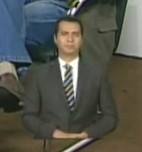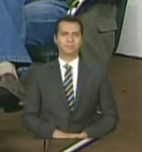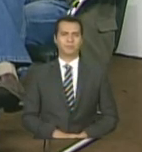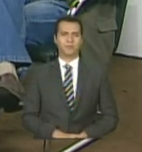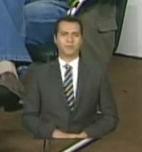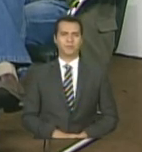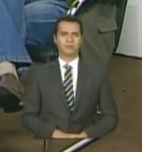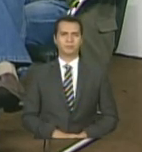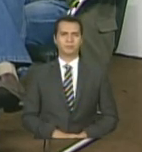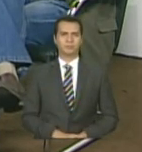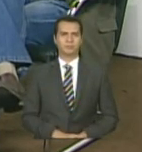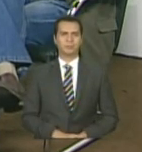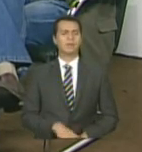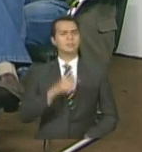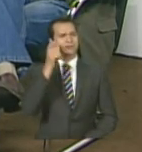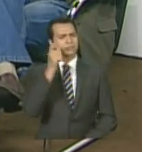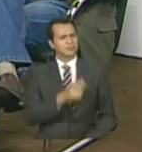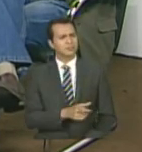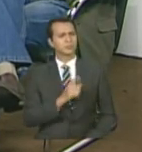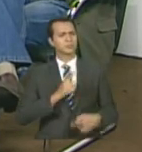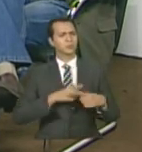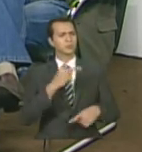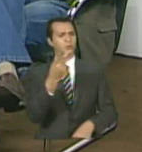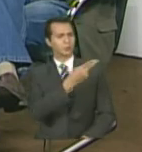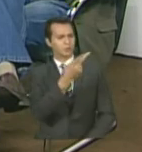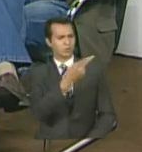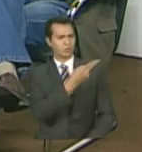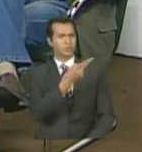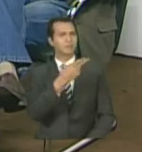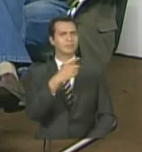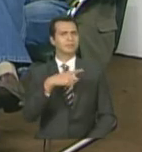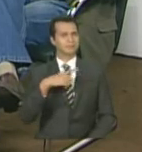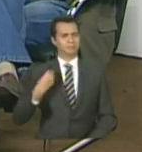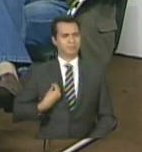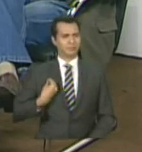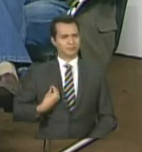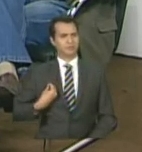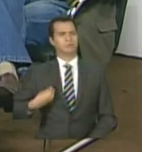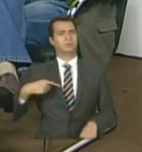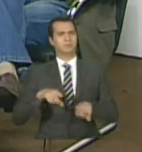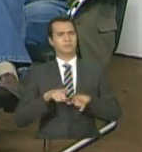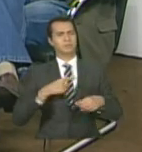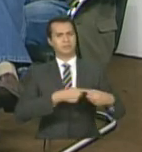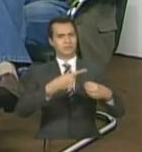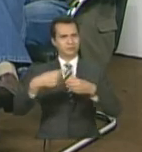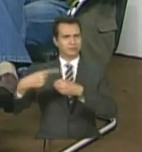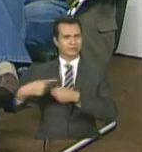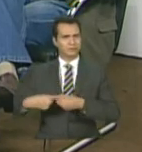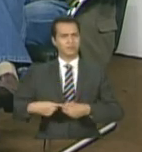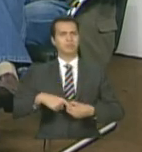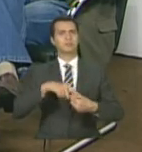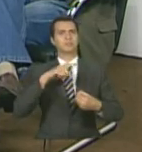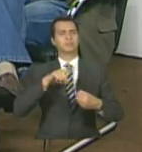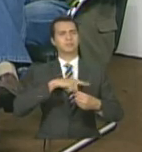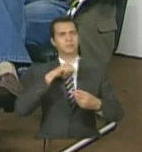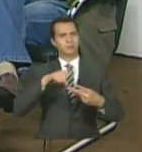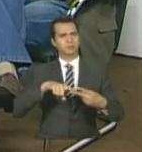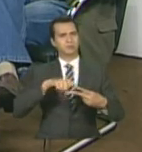os dois participaram desde o início, desde a fase nas cidades, e isso tudo foi se transformando